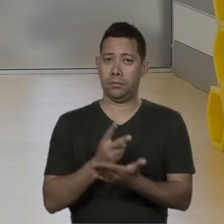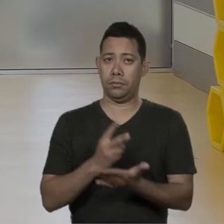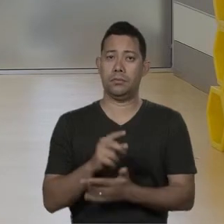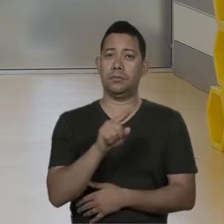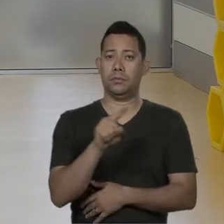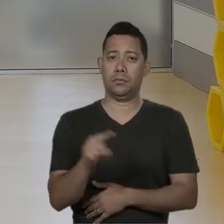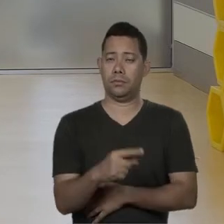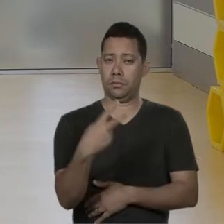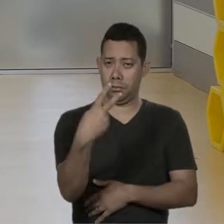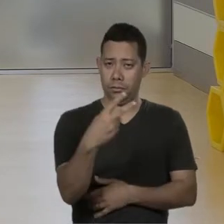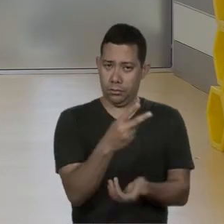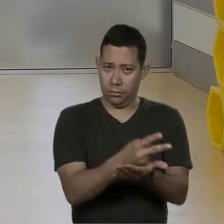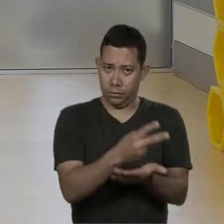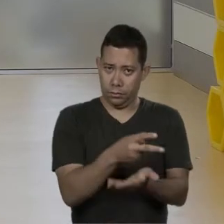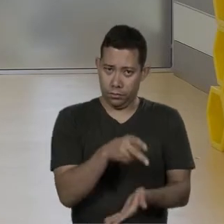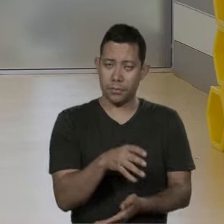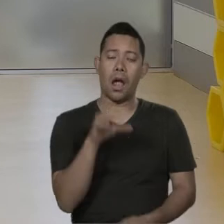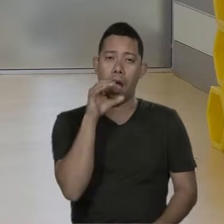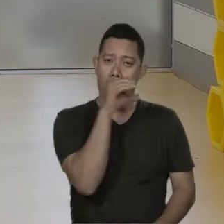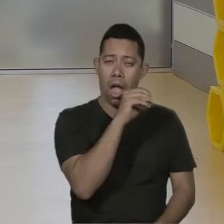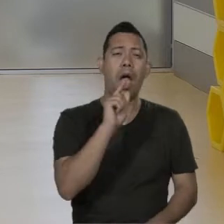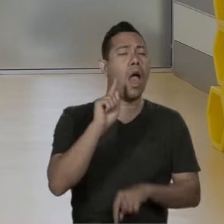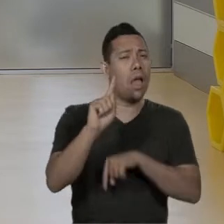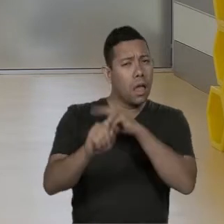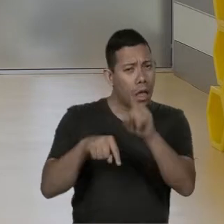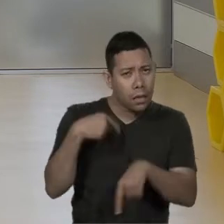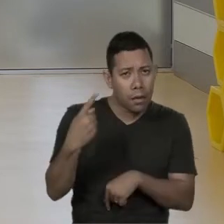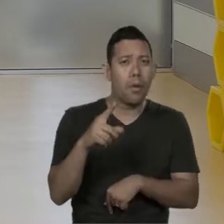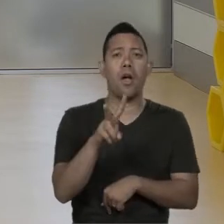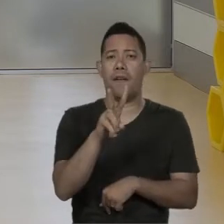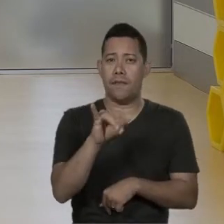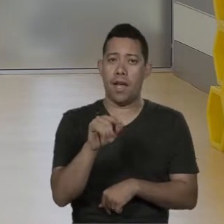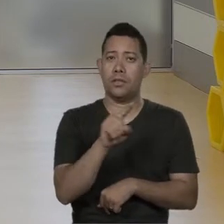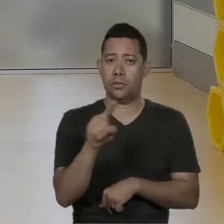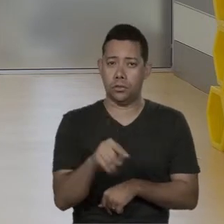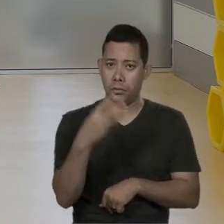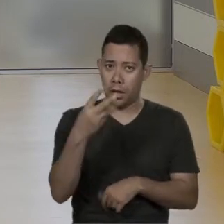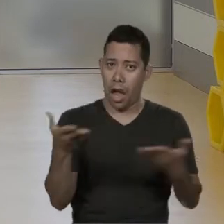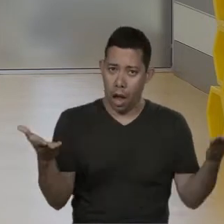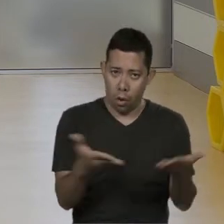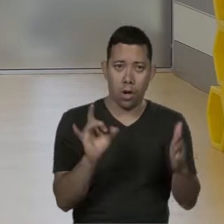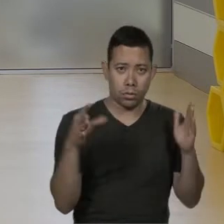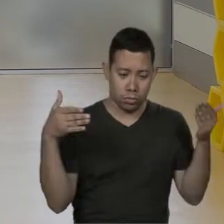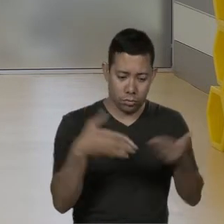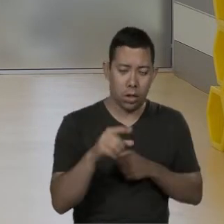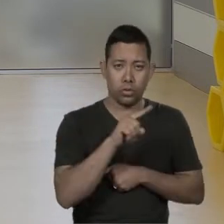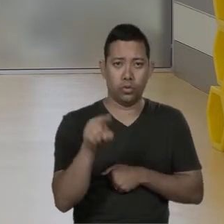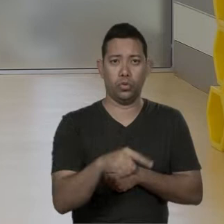Sempre dentro da zona 2, a zona azul, para esse aquecimento. Só depois a gente vai entrar na zona 3.